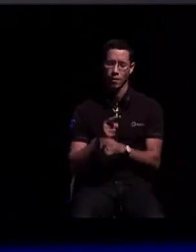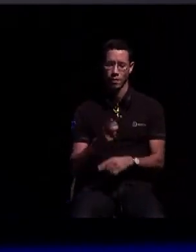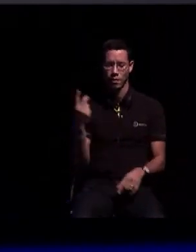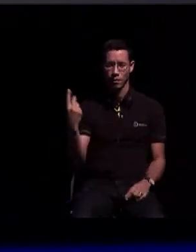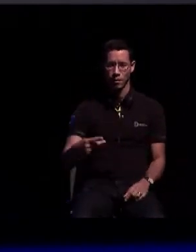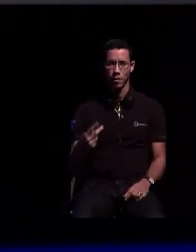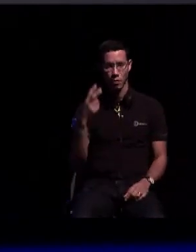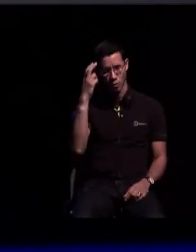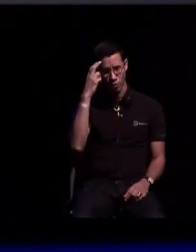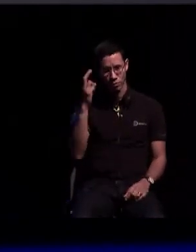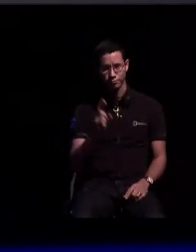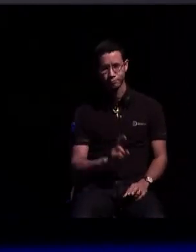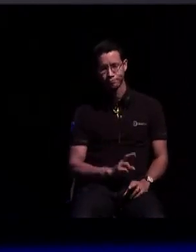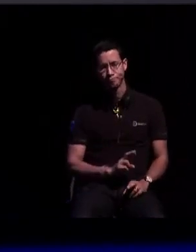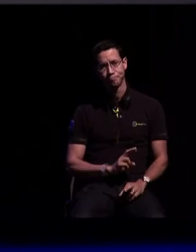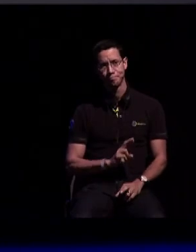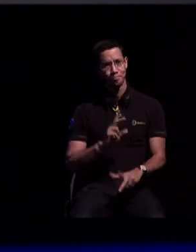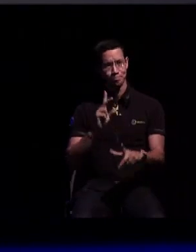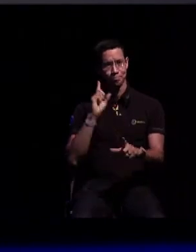distinto.